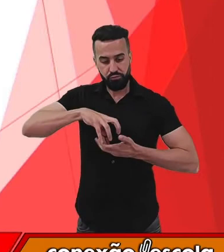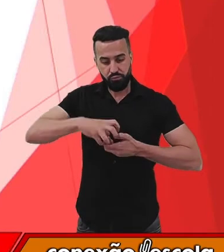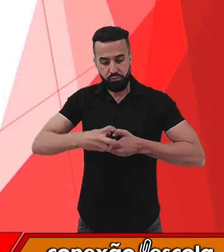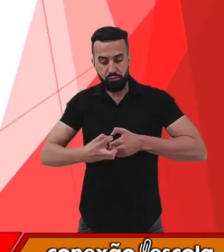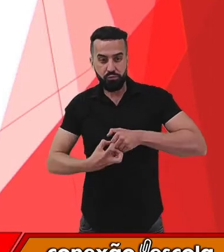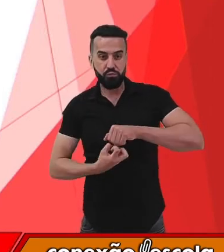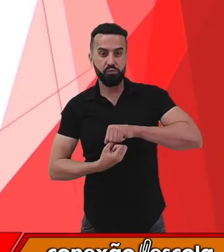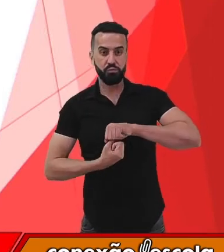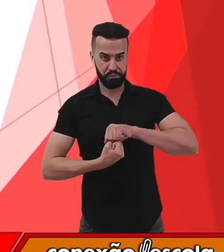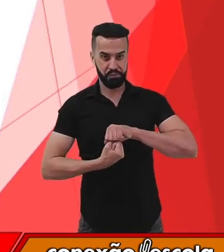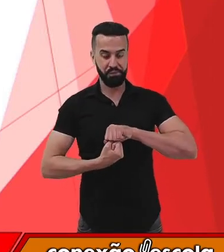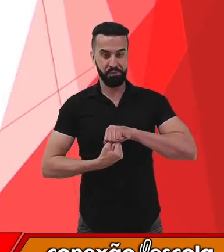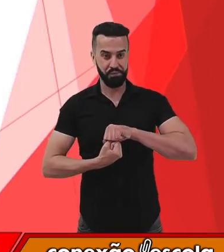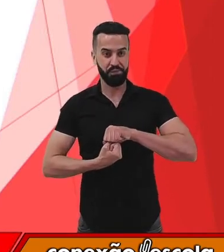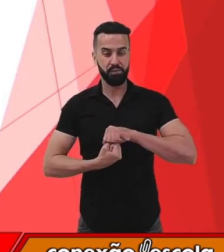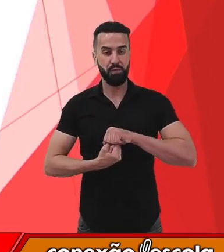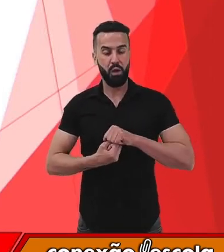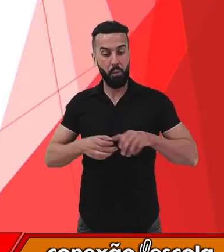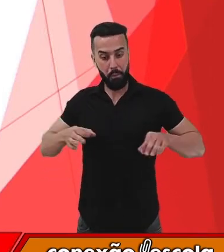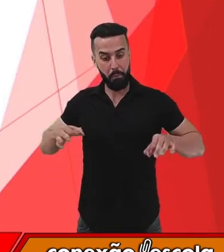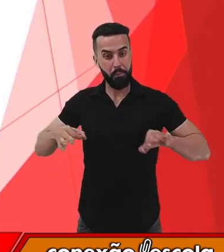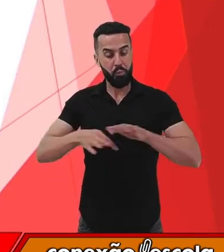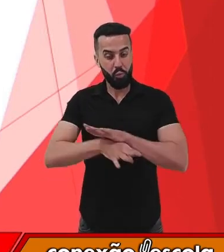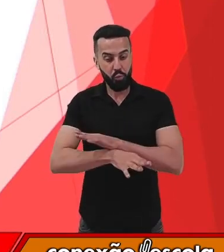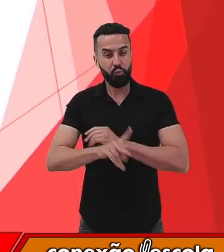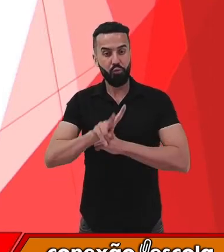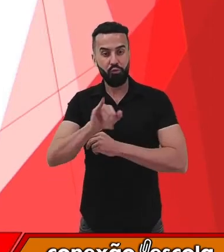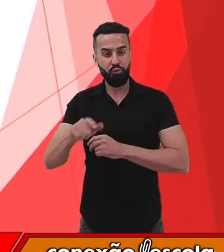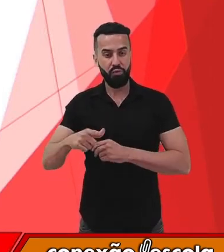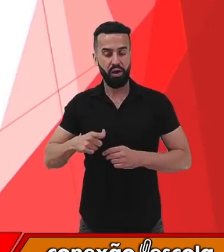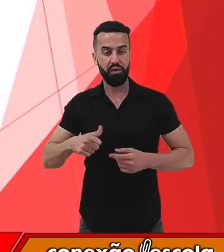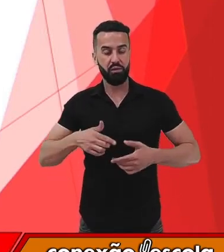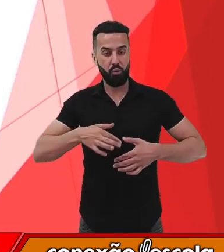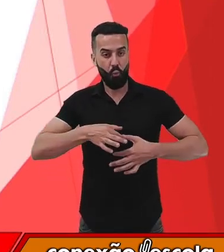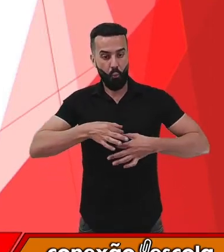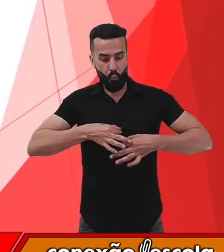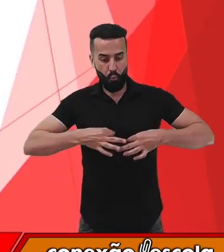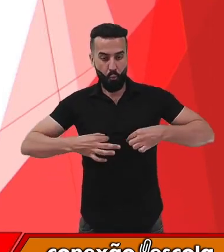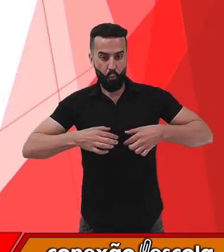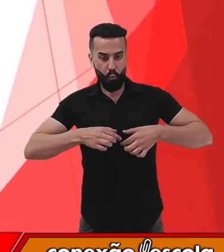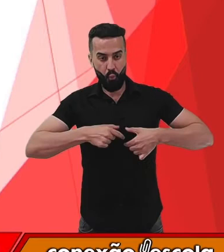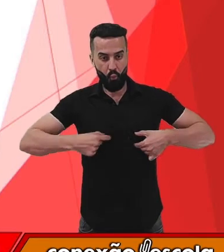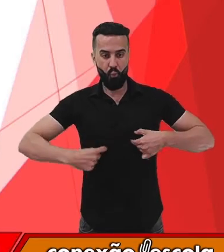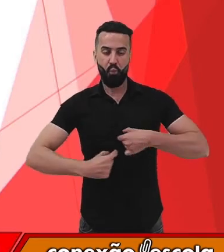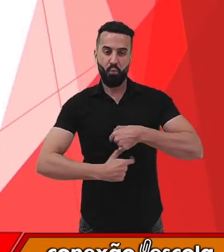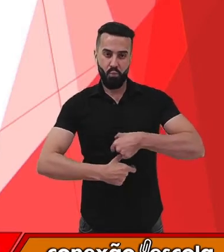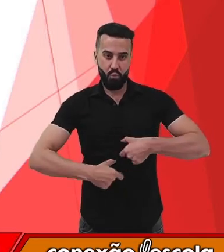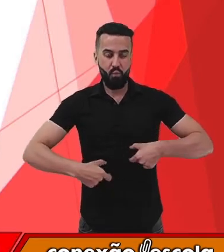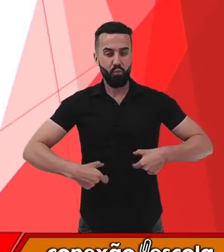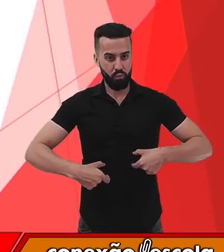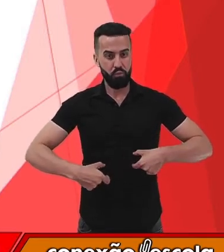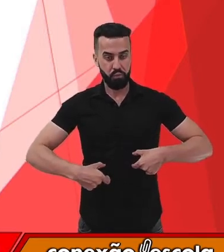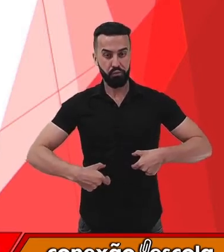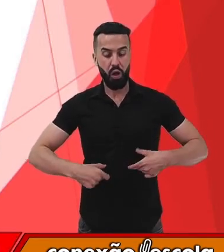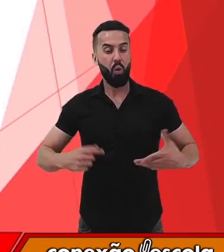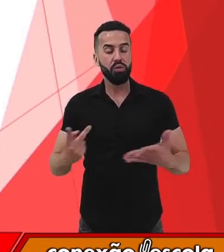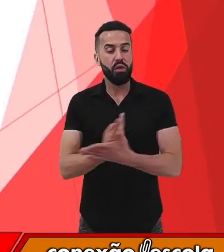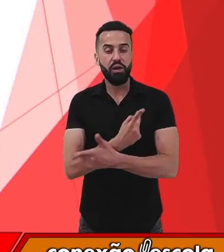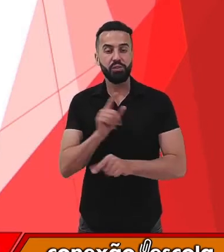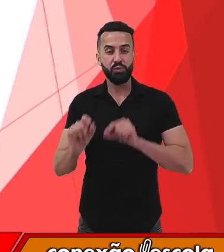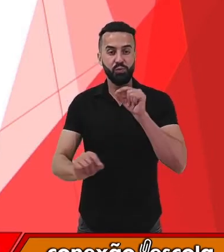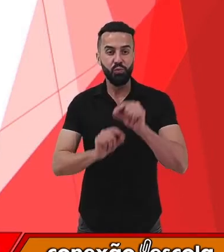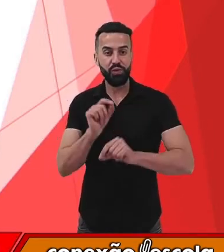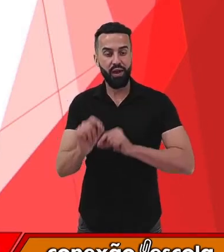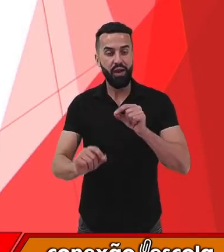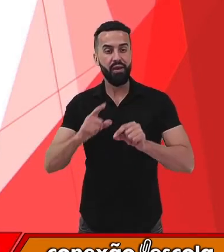O bolo alimentar depois é direcionado ao intestino delgado. Lá no intestino delgado vai acontecer a